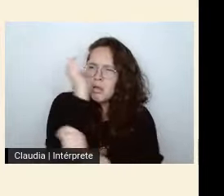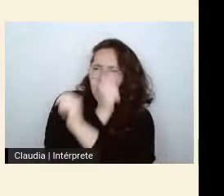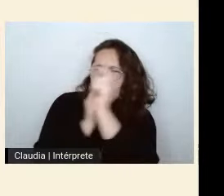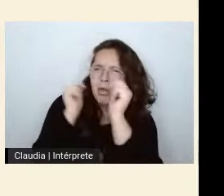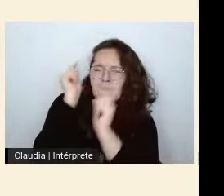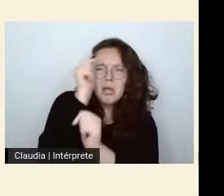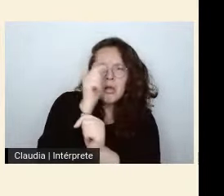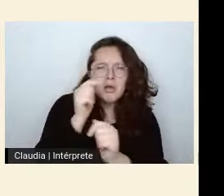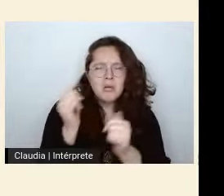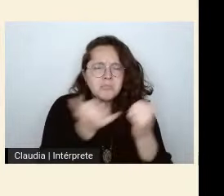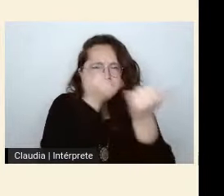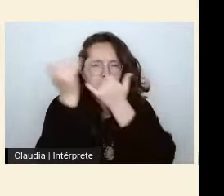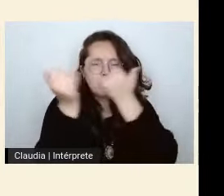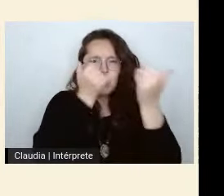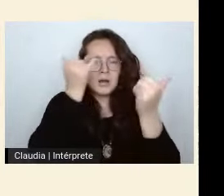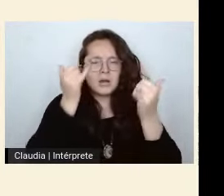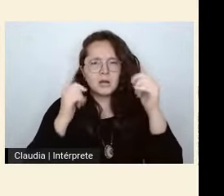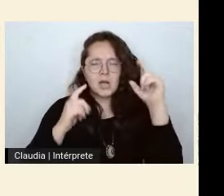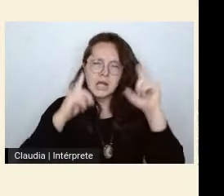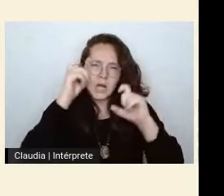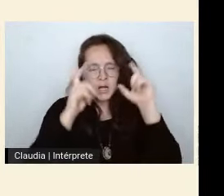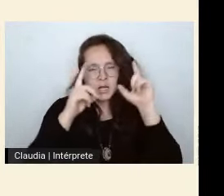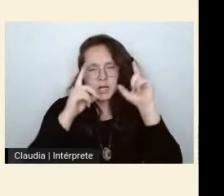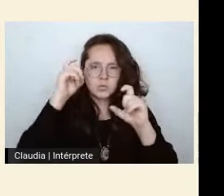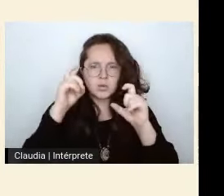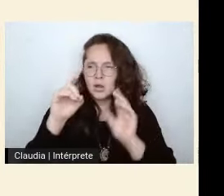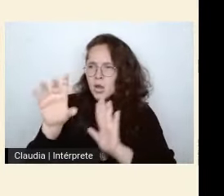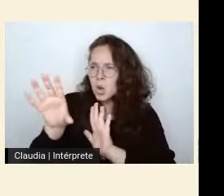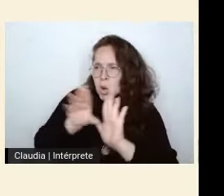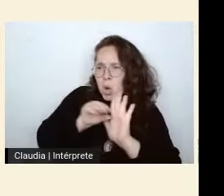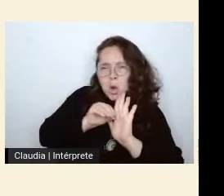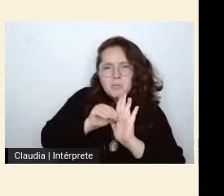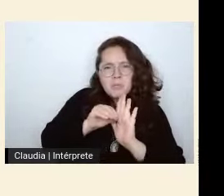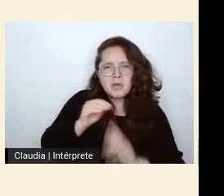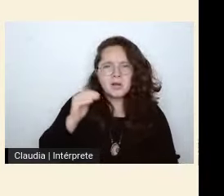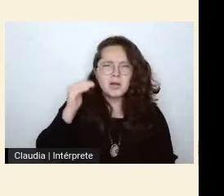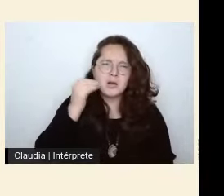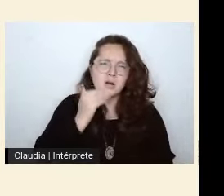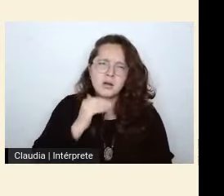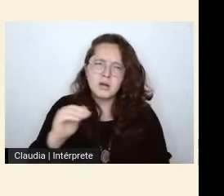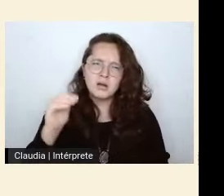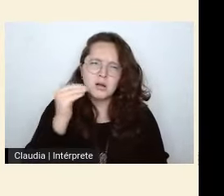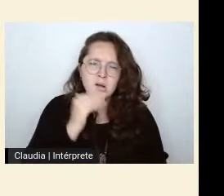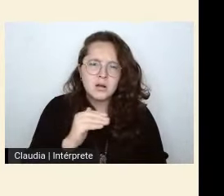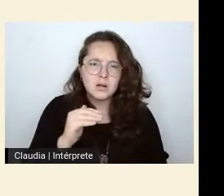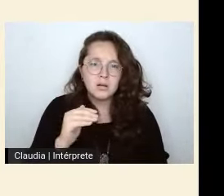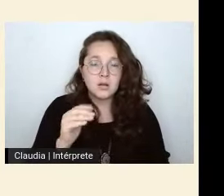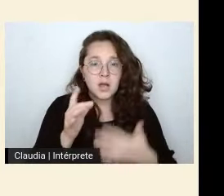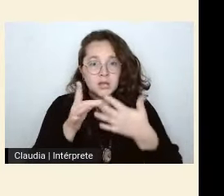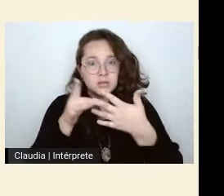Caricatura. Réplica infiel. Um jogo de imagens e de símbolos.